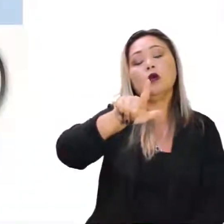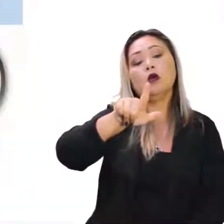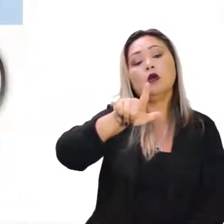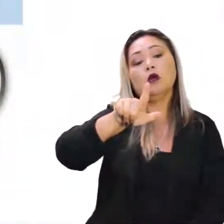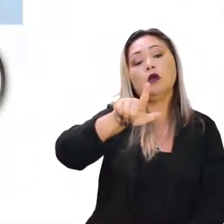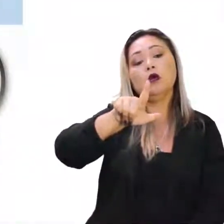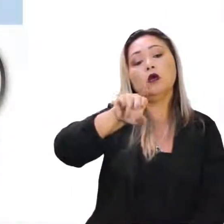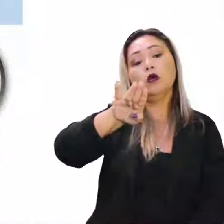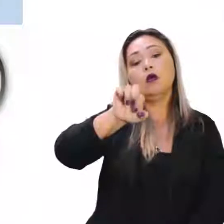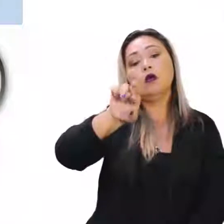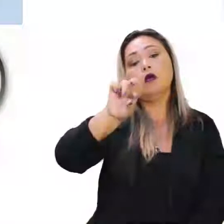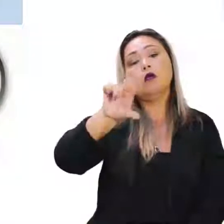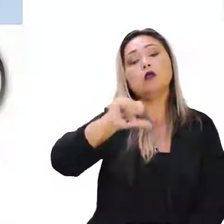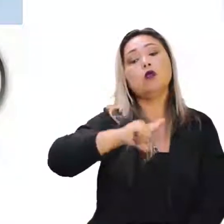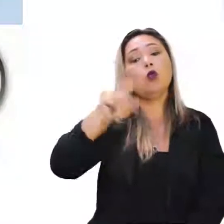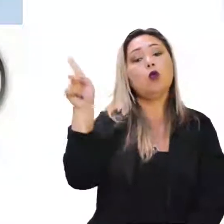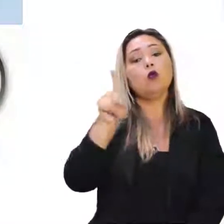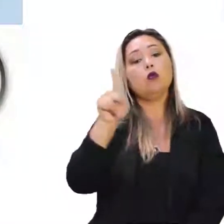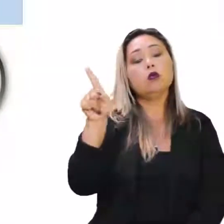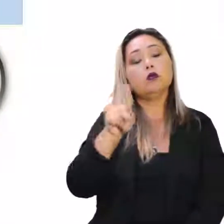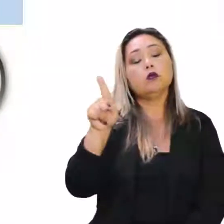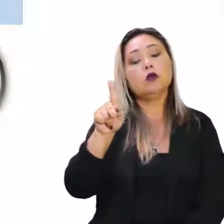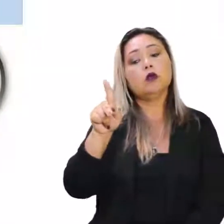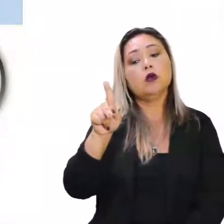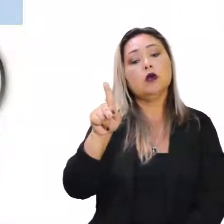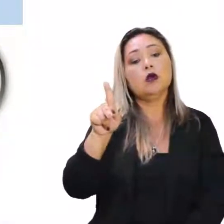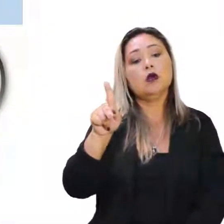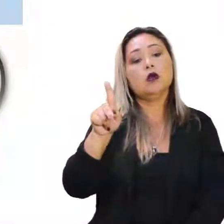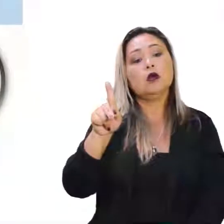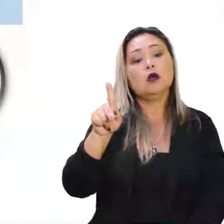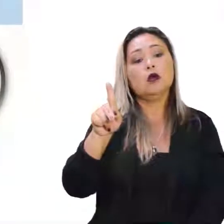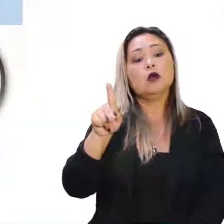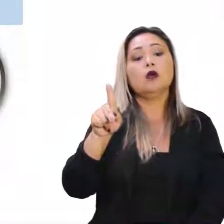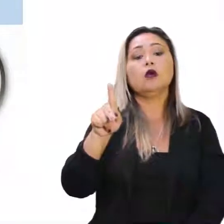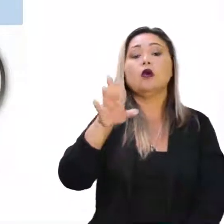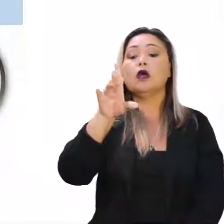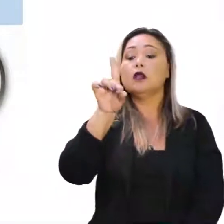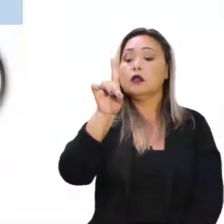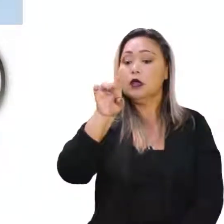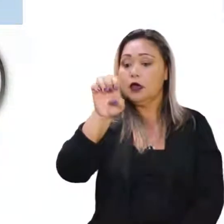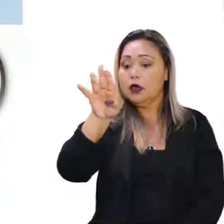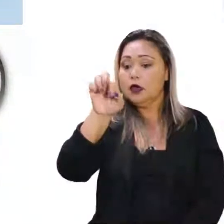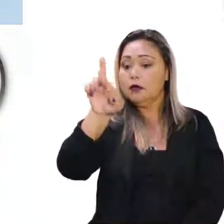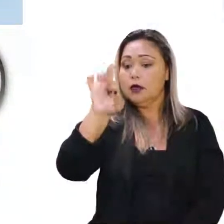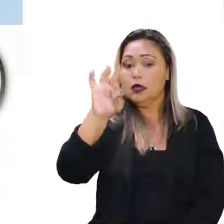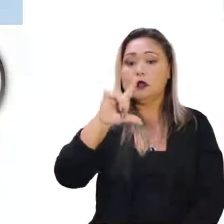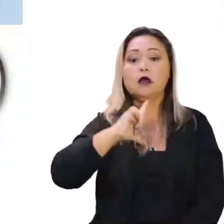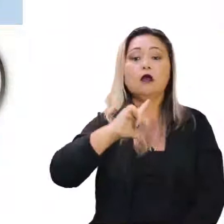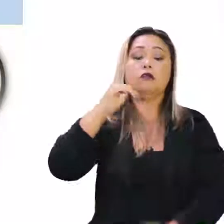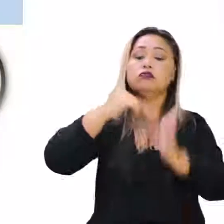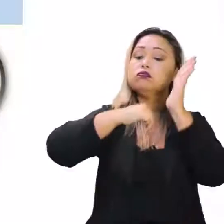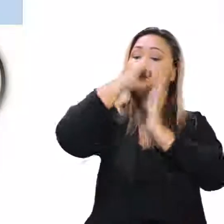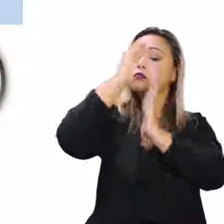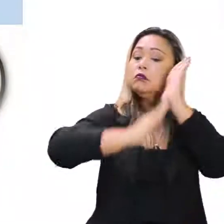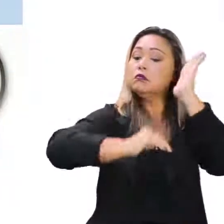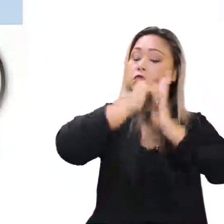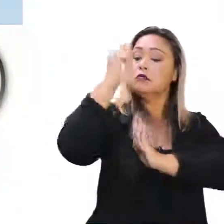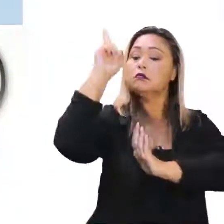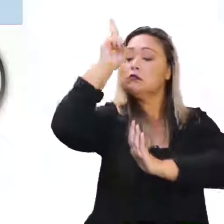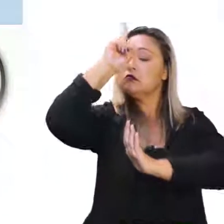Joaquim Le Breton, ele era um professor. O Jean-Baptiste Debret foi um pintor histórico